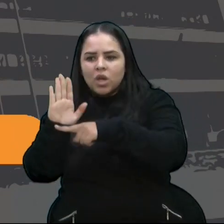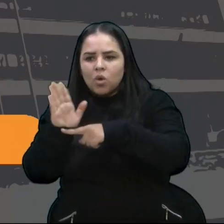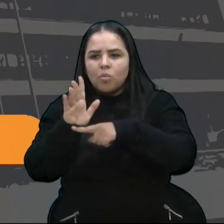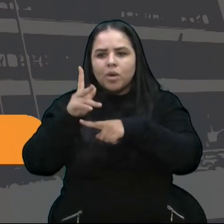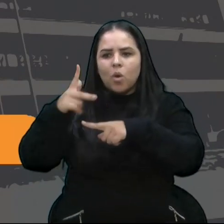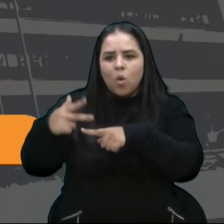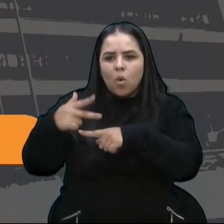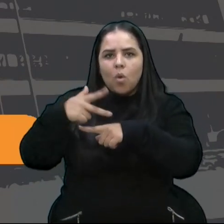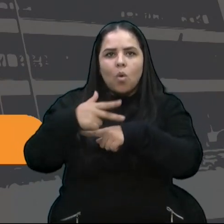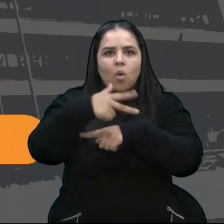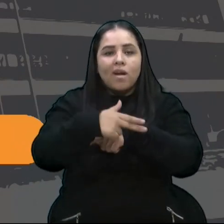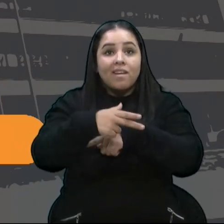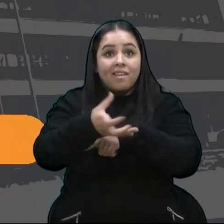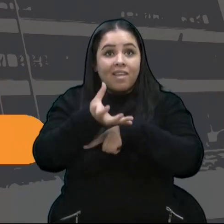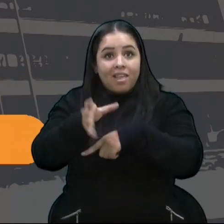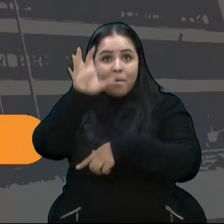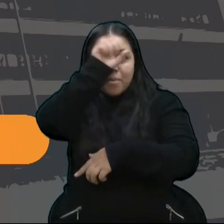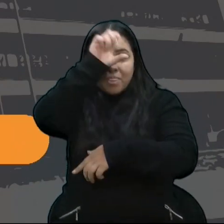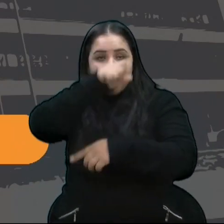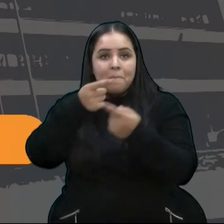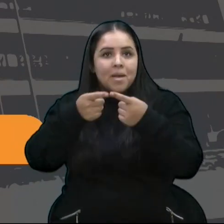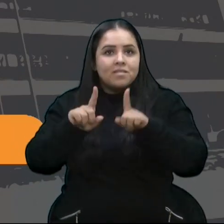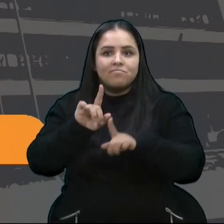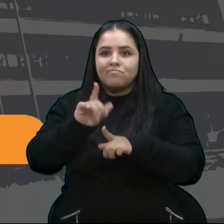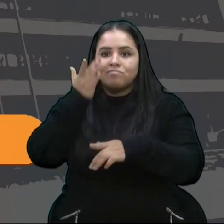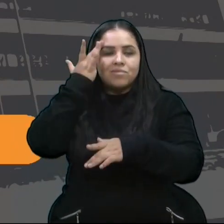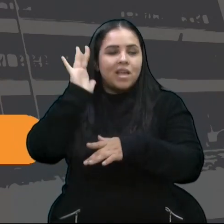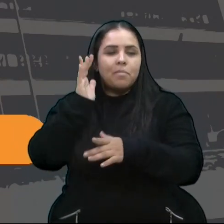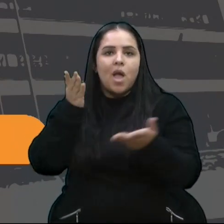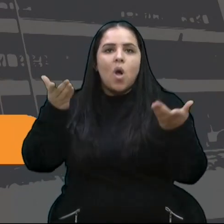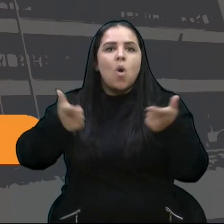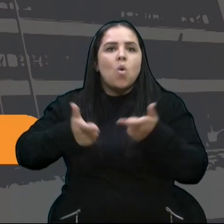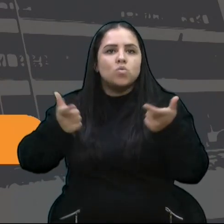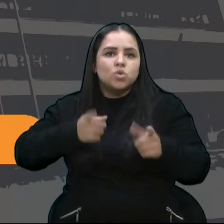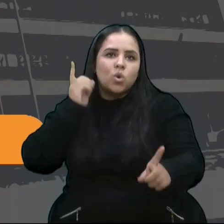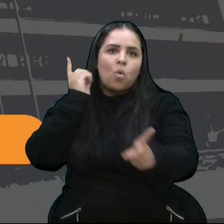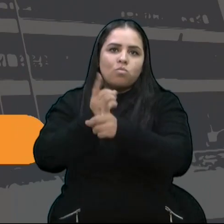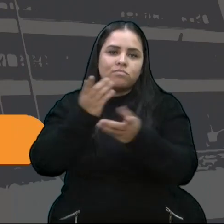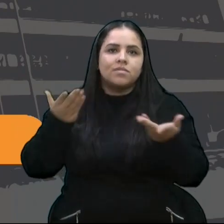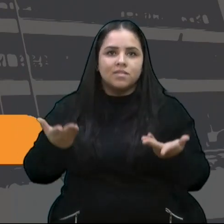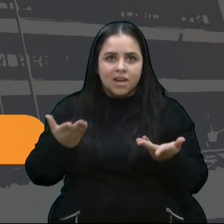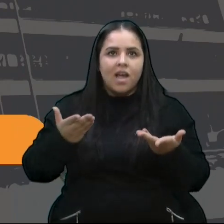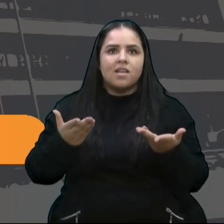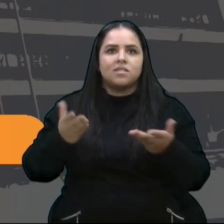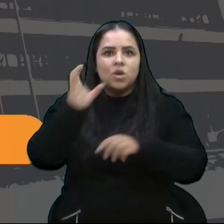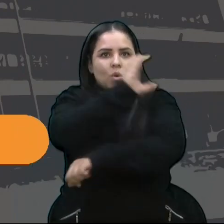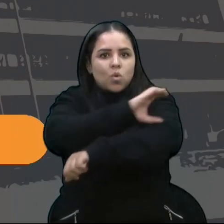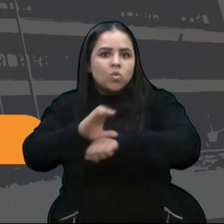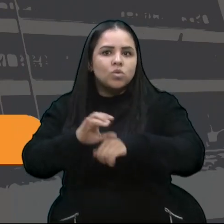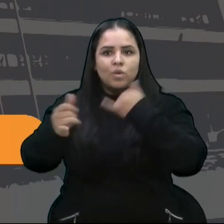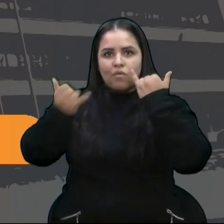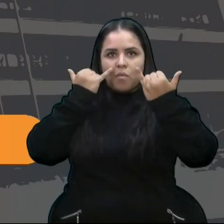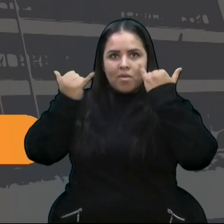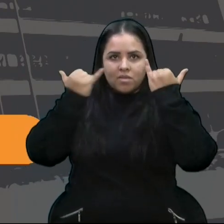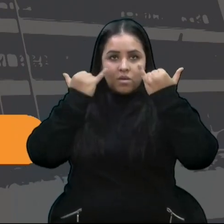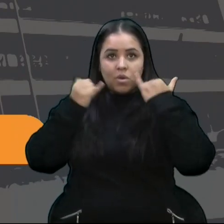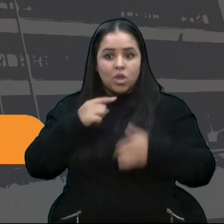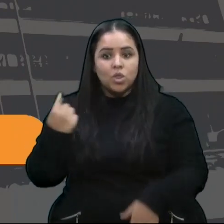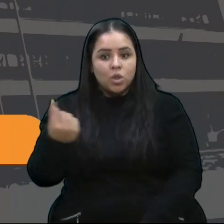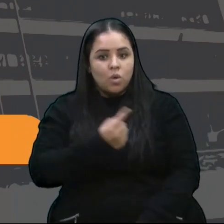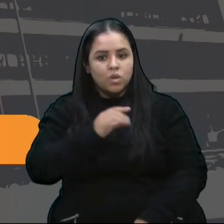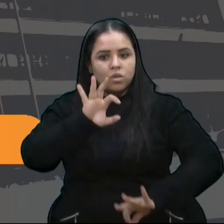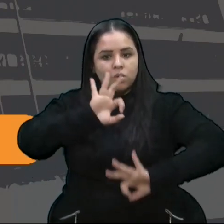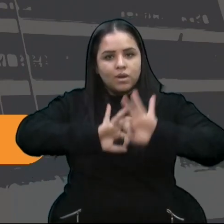muitas coisas, só que eles não sabem aonde encontrar essas capacitações e onde encontrar informações. Então, a gente está